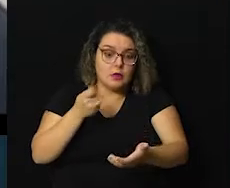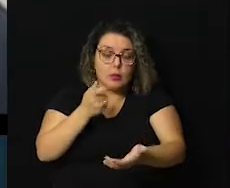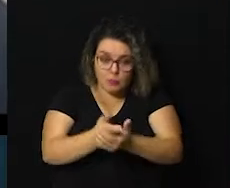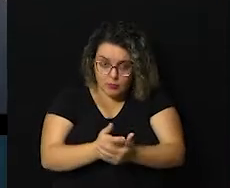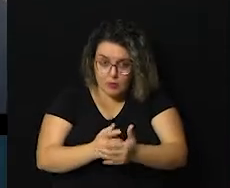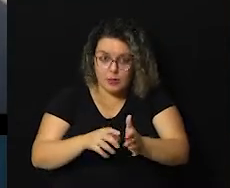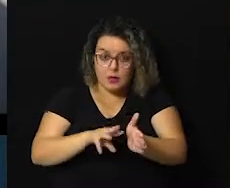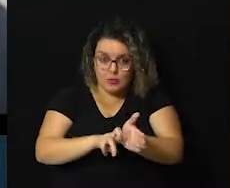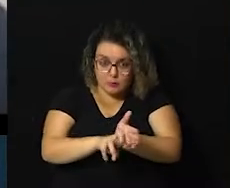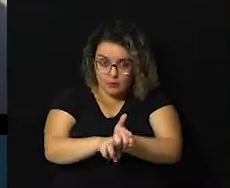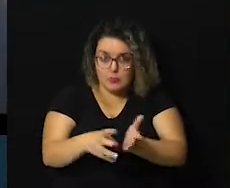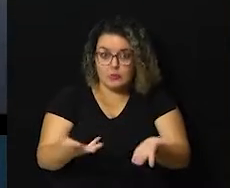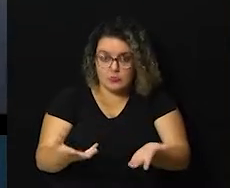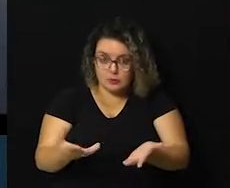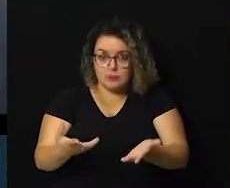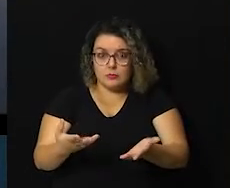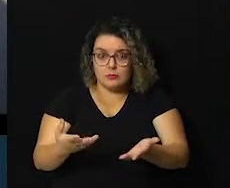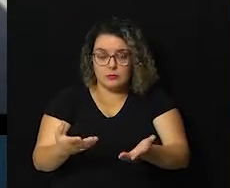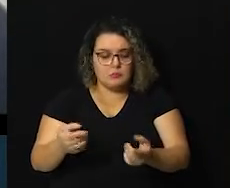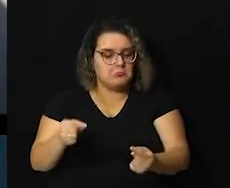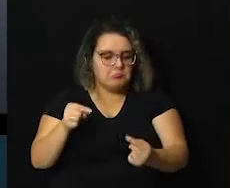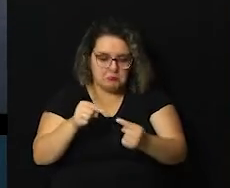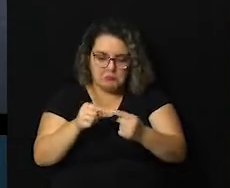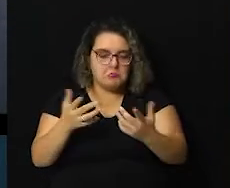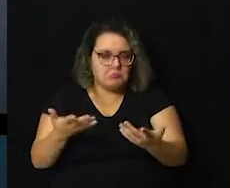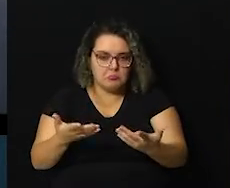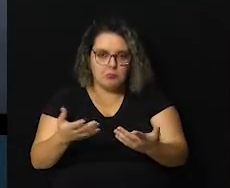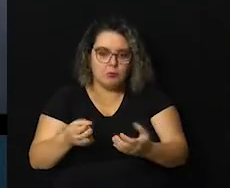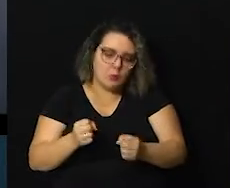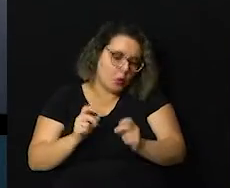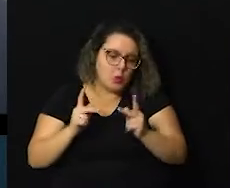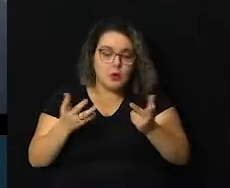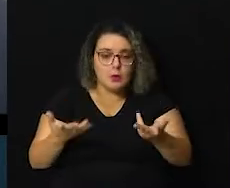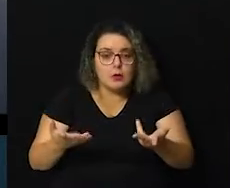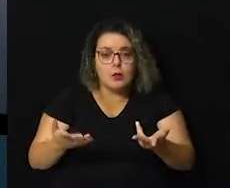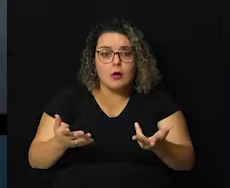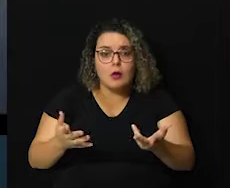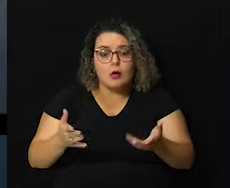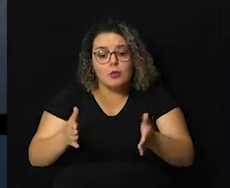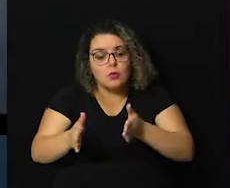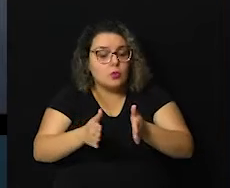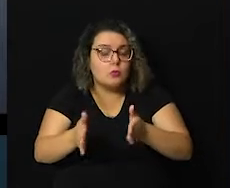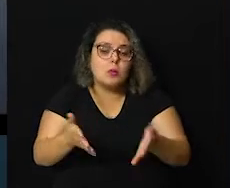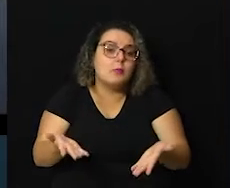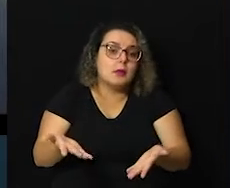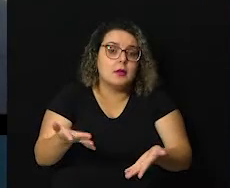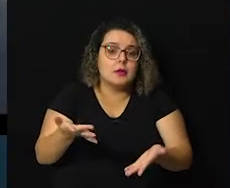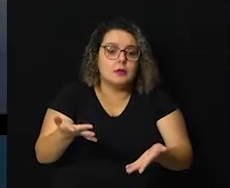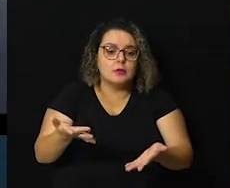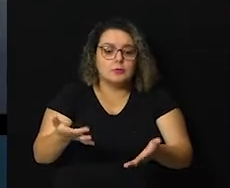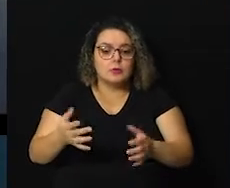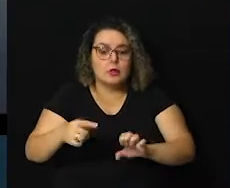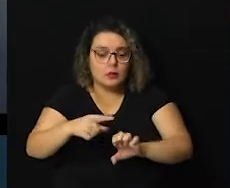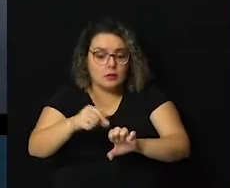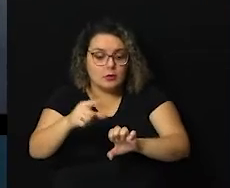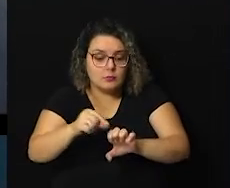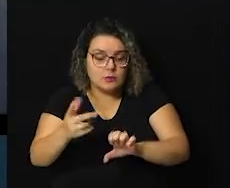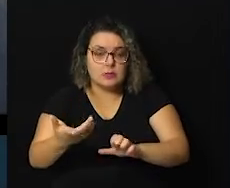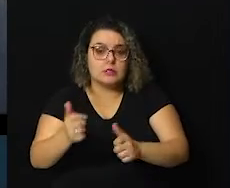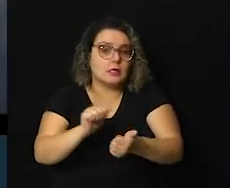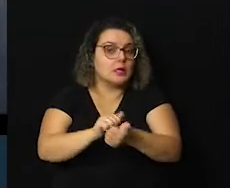comprar metodologia e fizesse sentido Fiat pode ser é tudo muito momento né